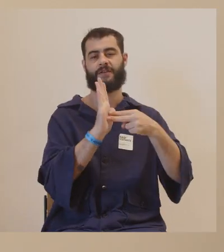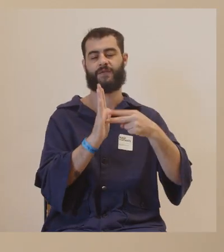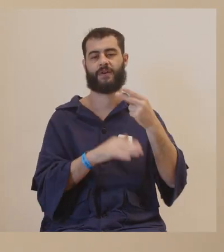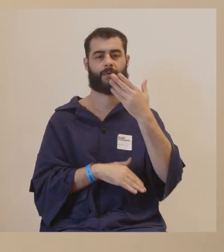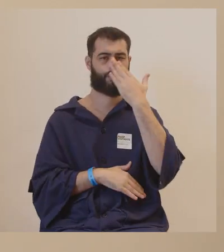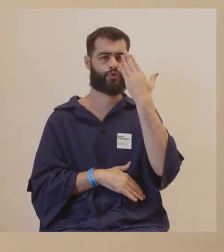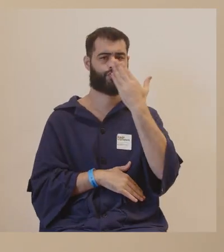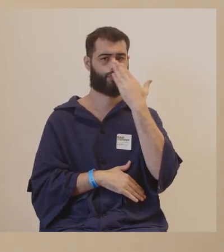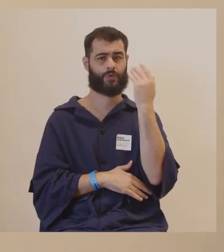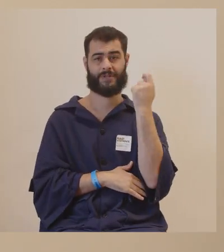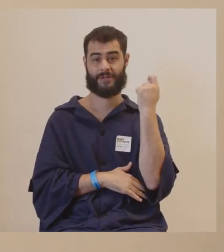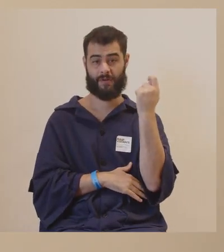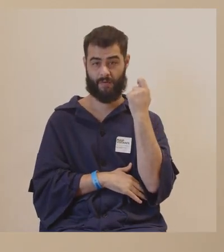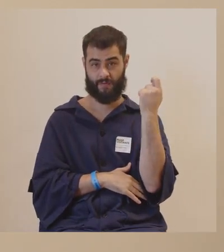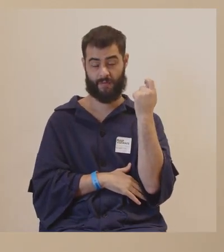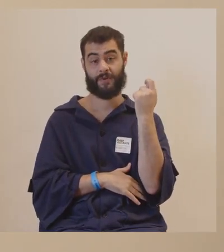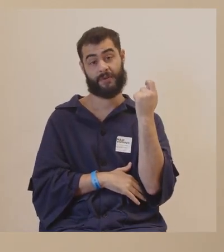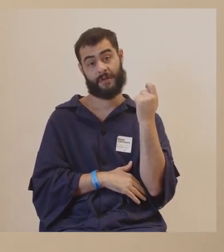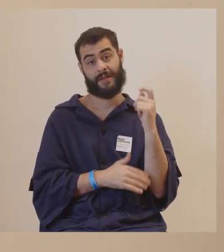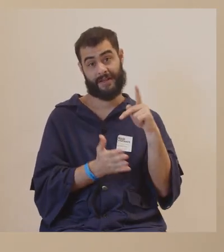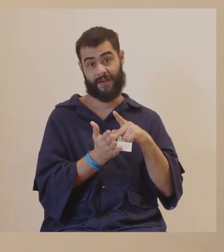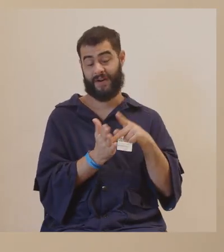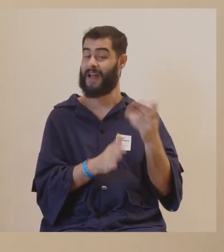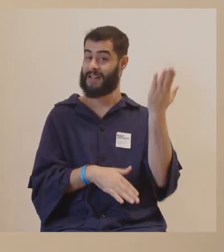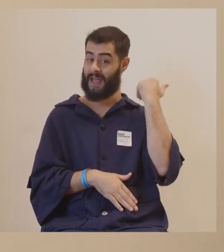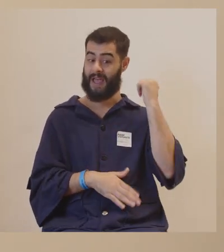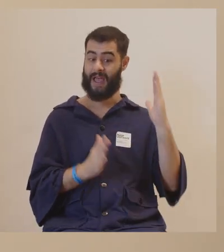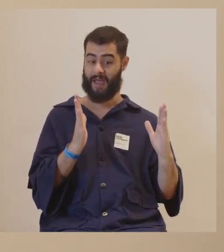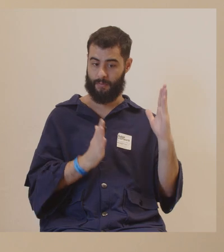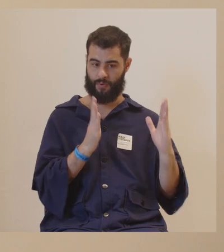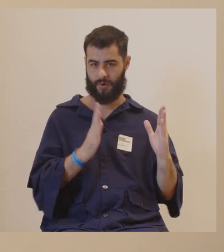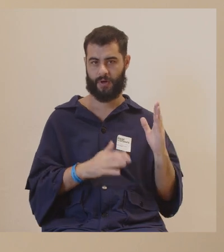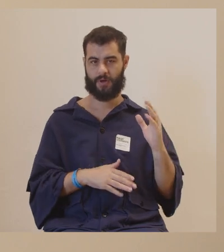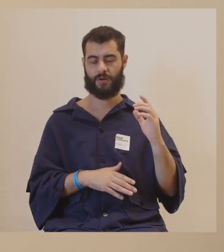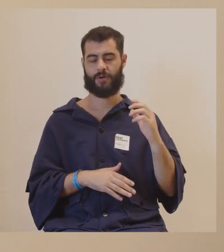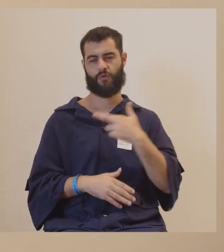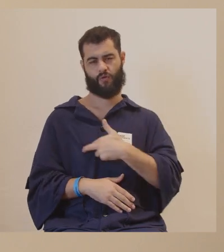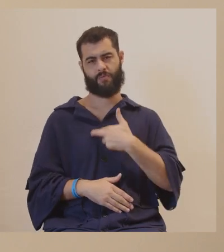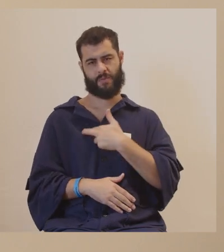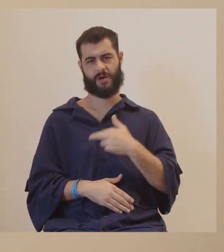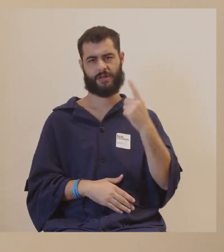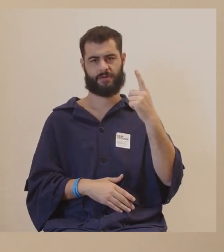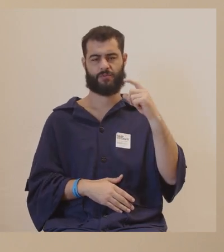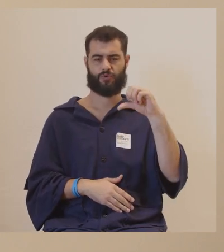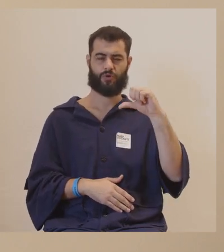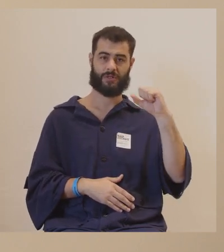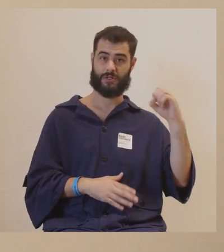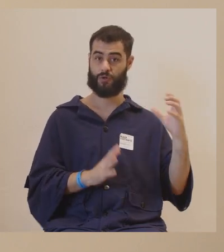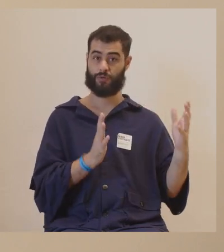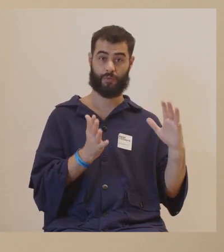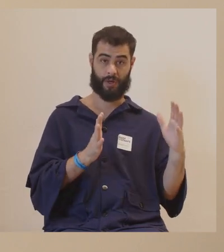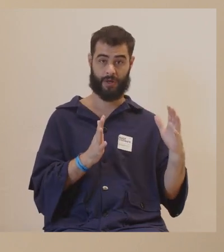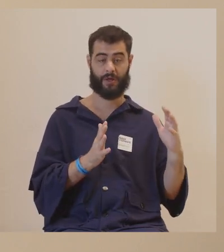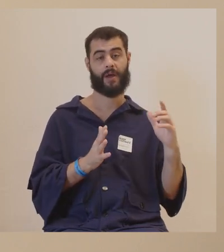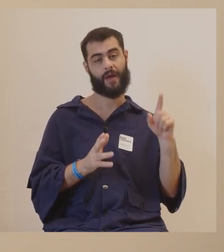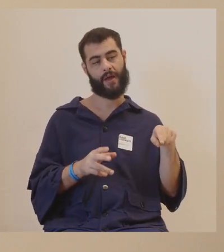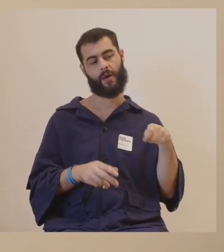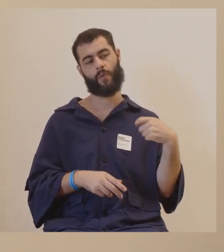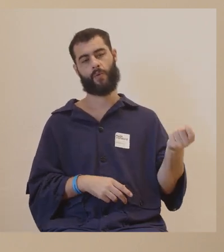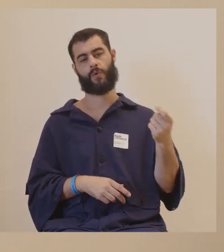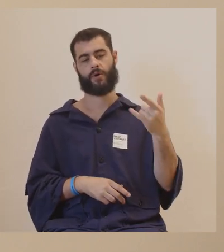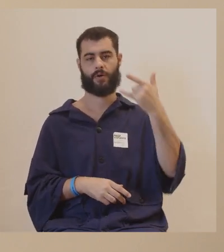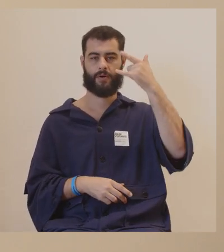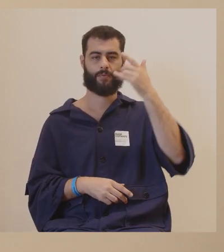é uma personagem que, num romance ainda do século XVIII, é uma prostituta. E a Mimi Pinson é uma jovem empregada